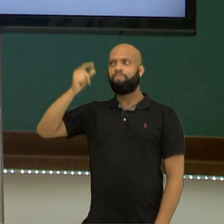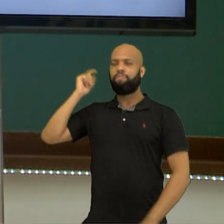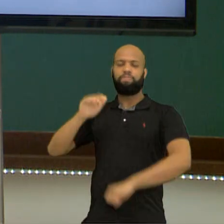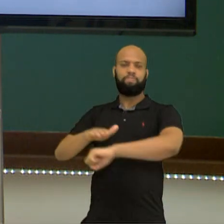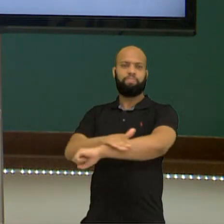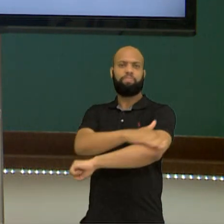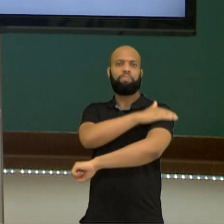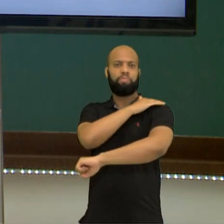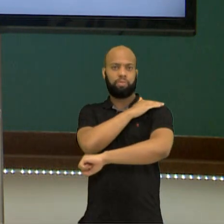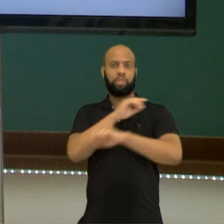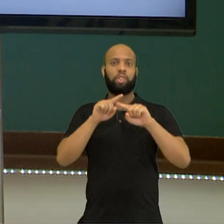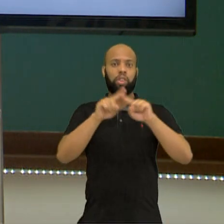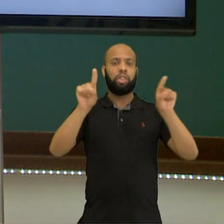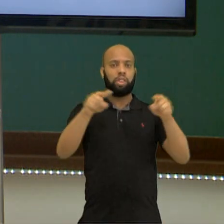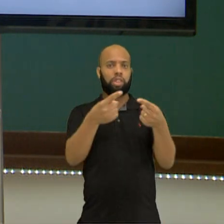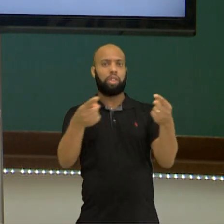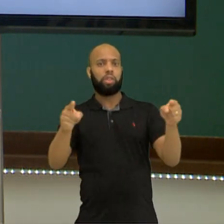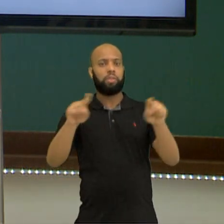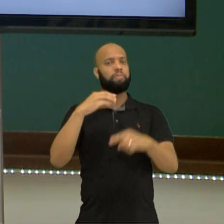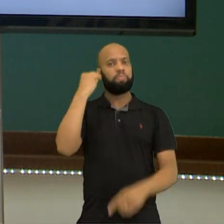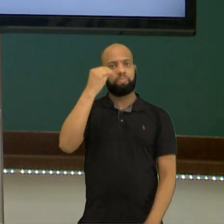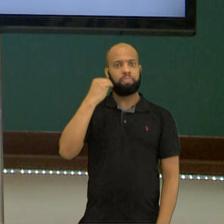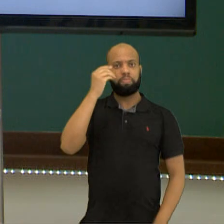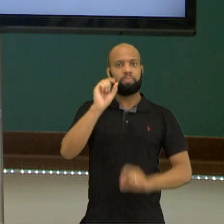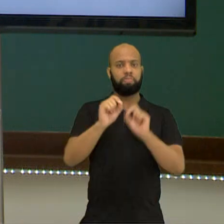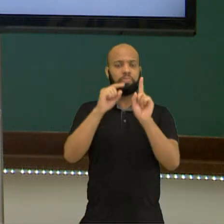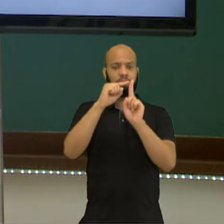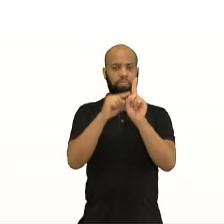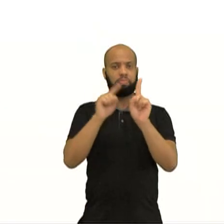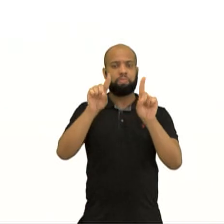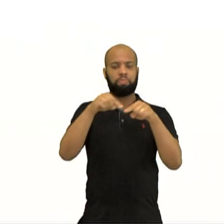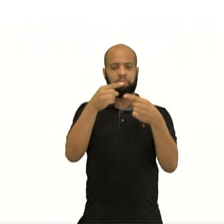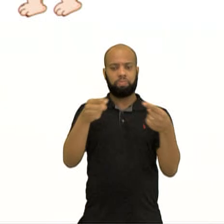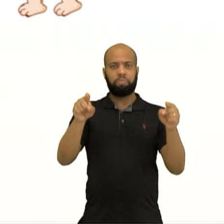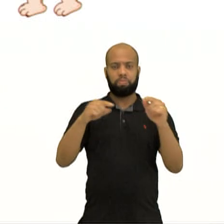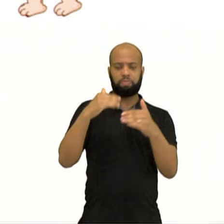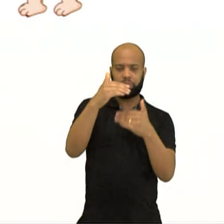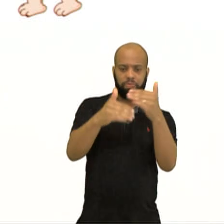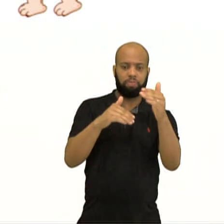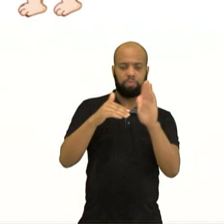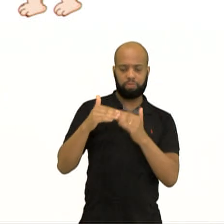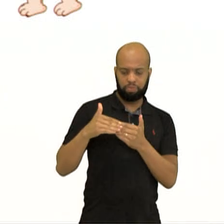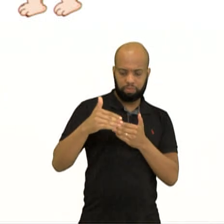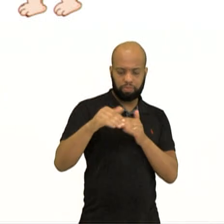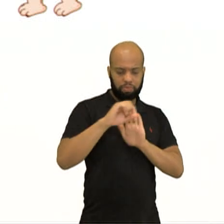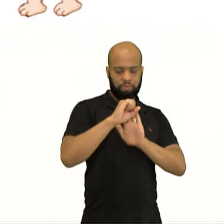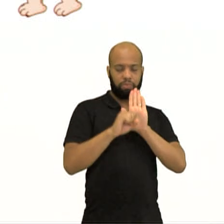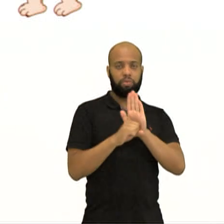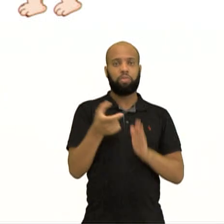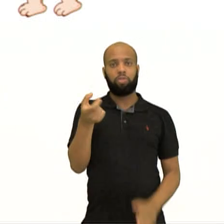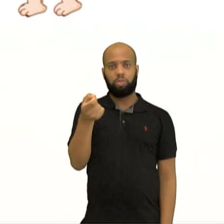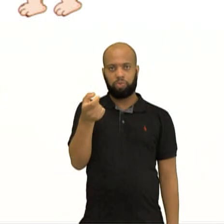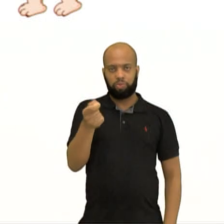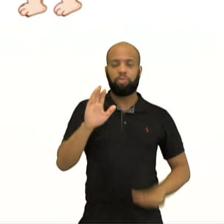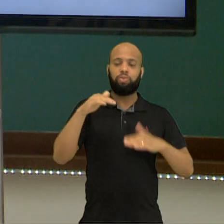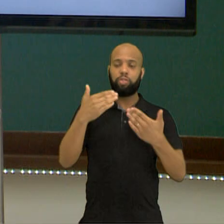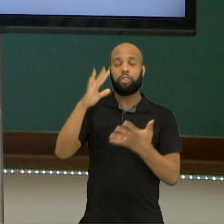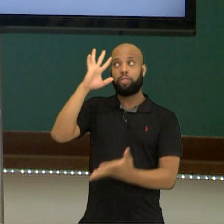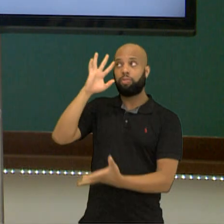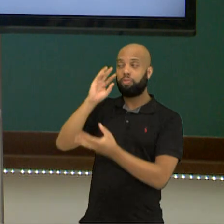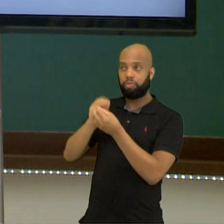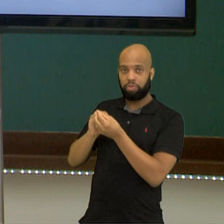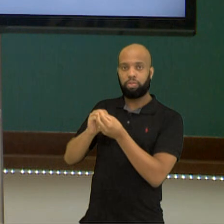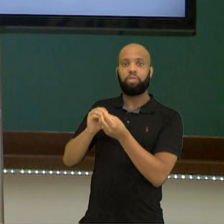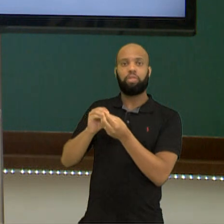música experimental é um estilo de música desenvolvido a partir do século XX. Para entendermos melhor,